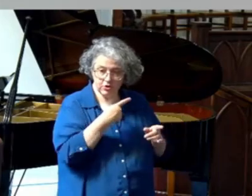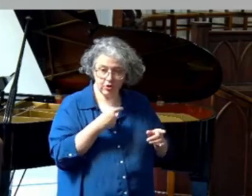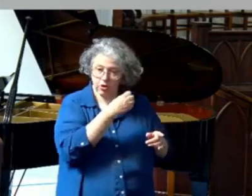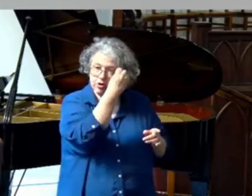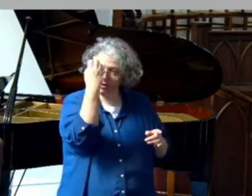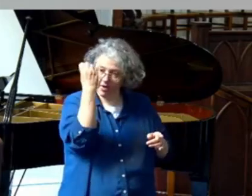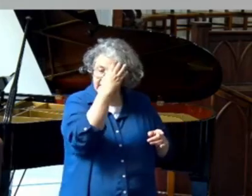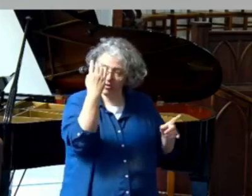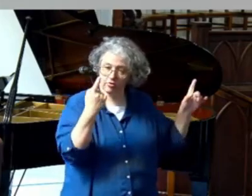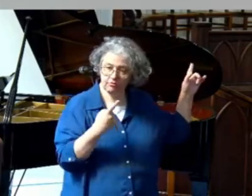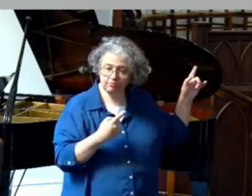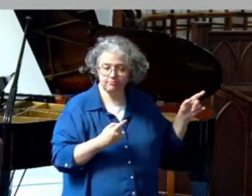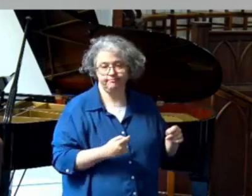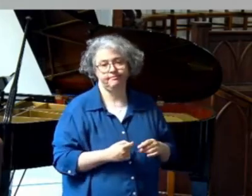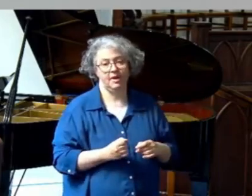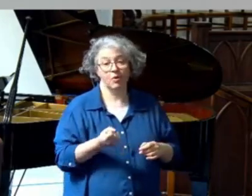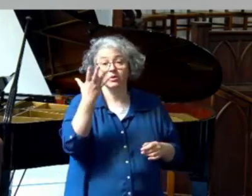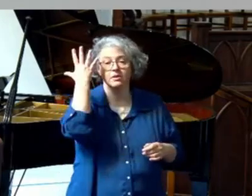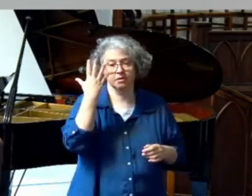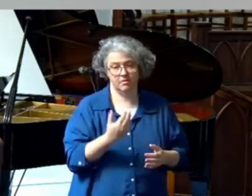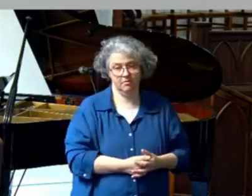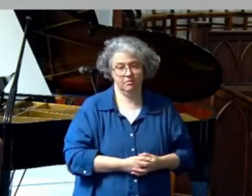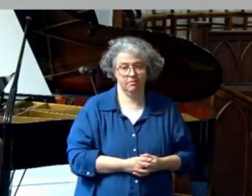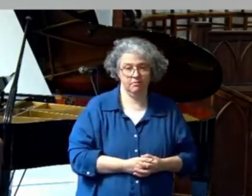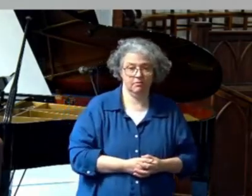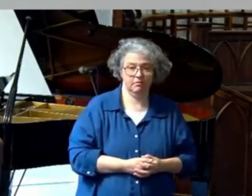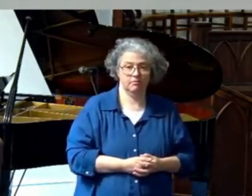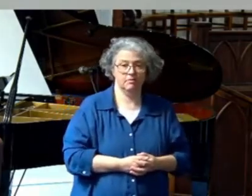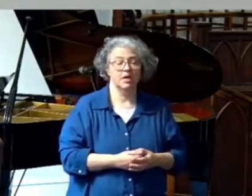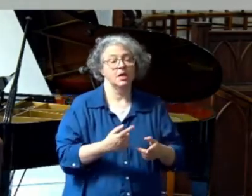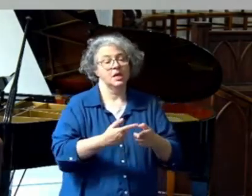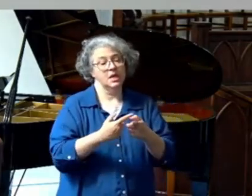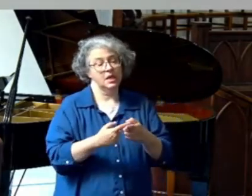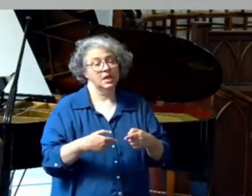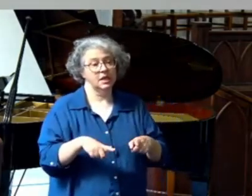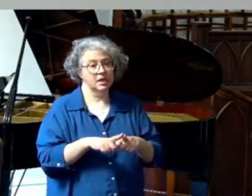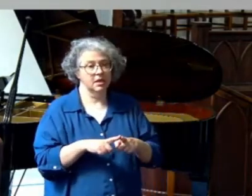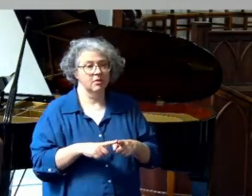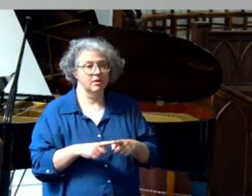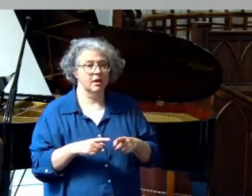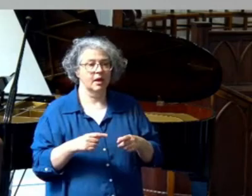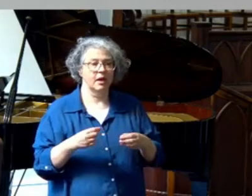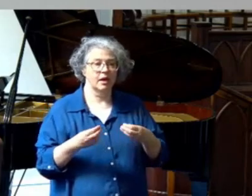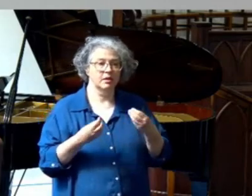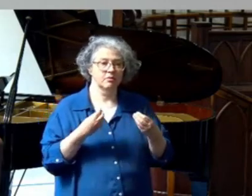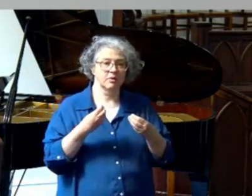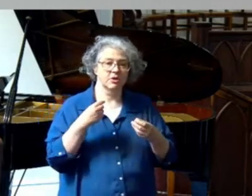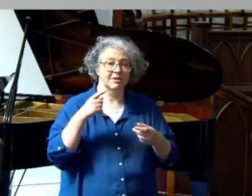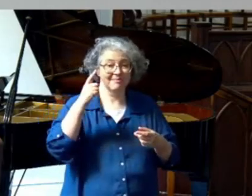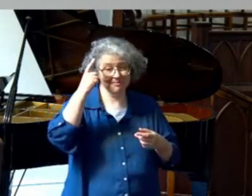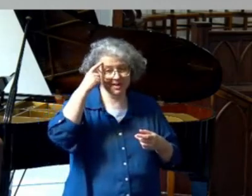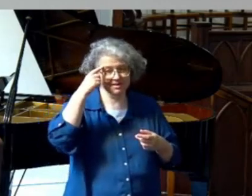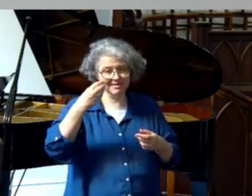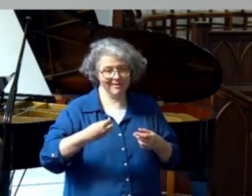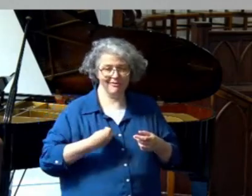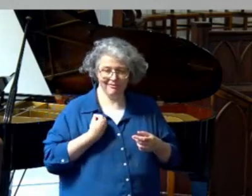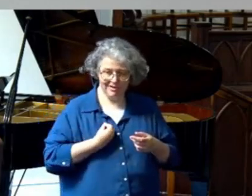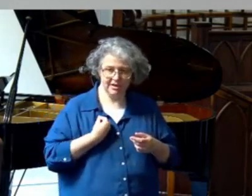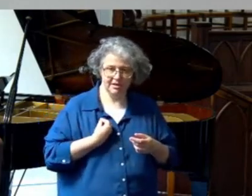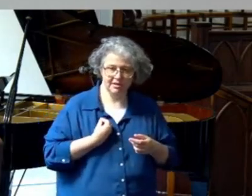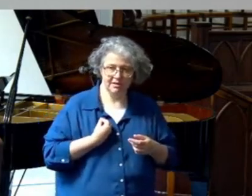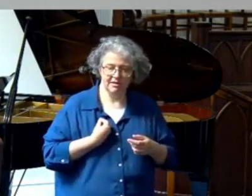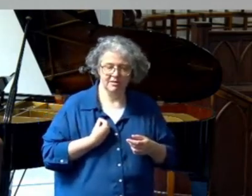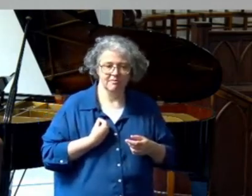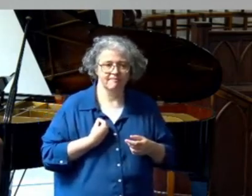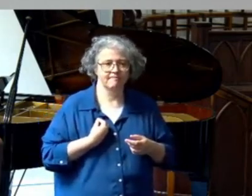vida. É muito comum ao longo dessa caminhada ministerial de 20 e poucos anos, eu ouvir de pessoas que passam por